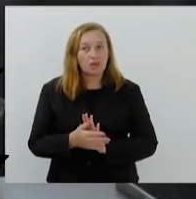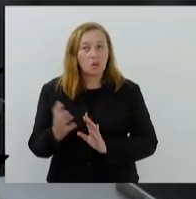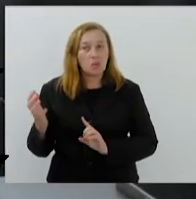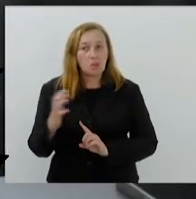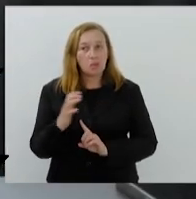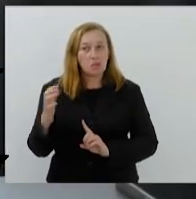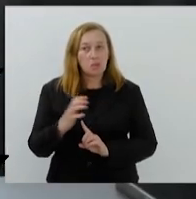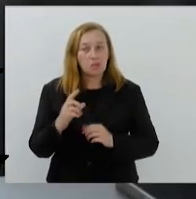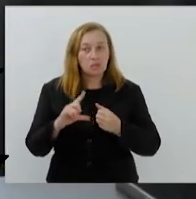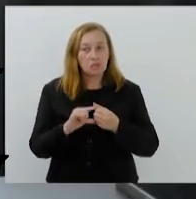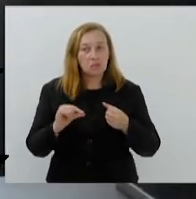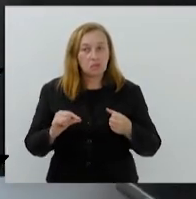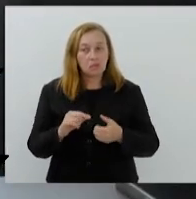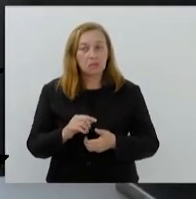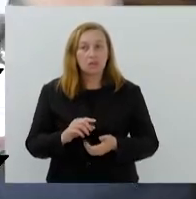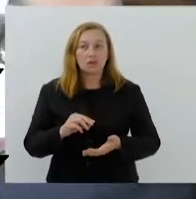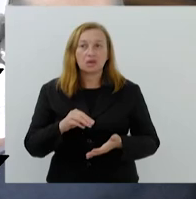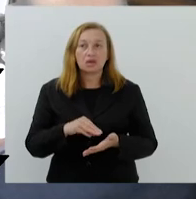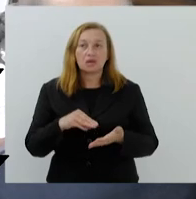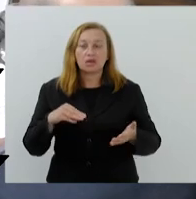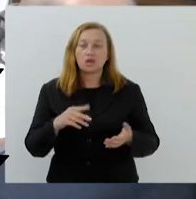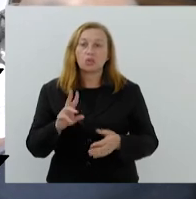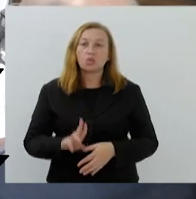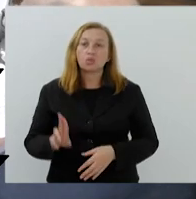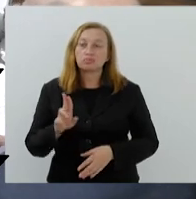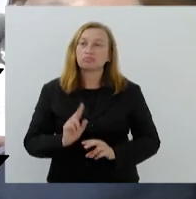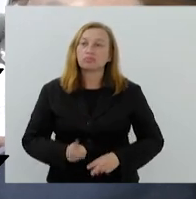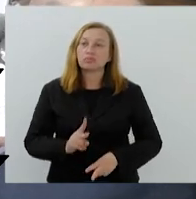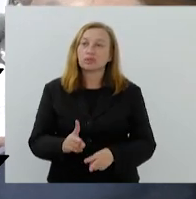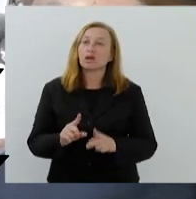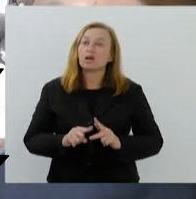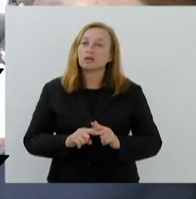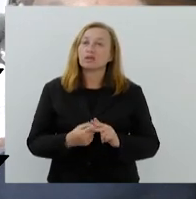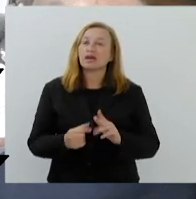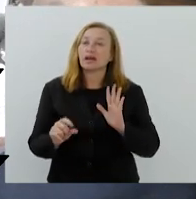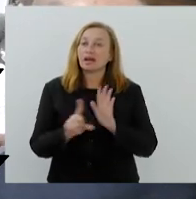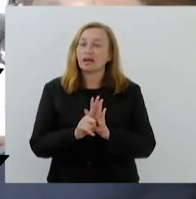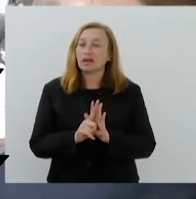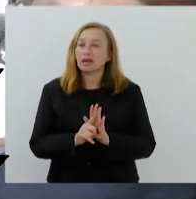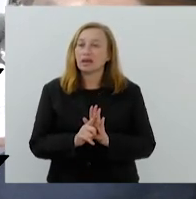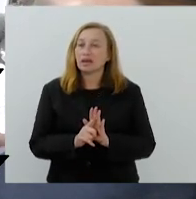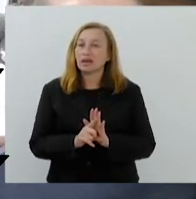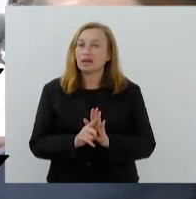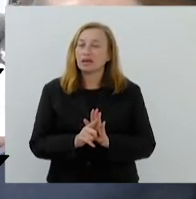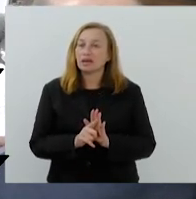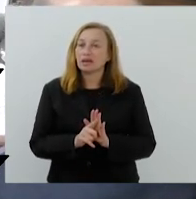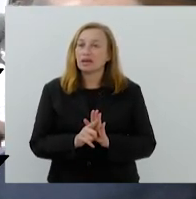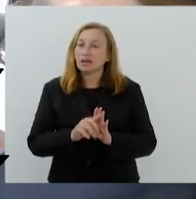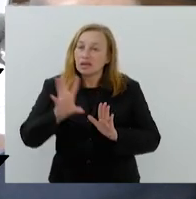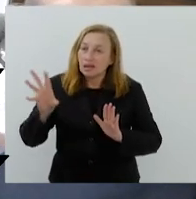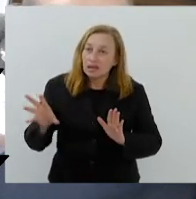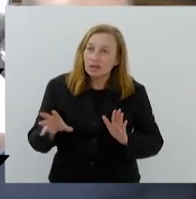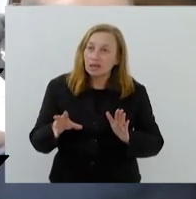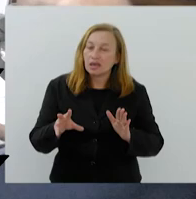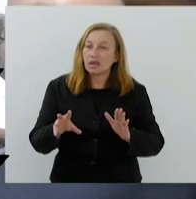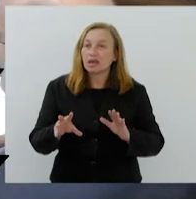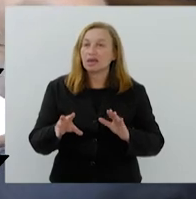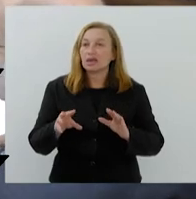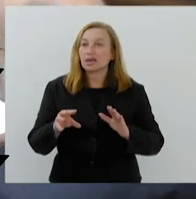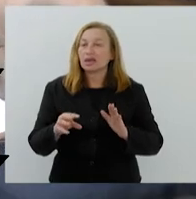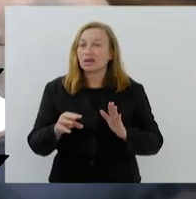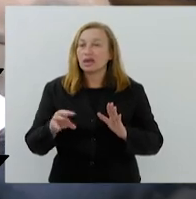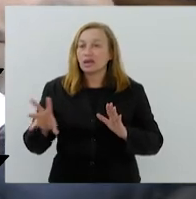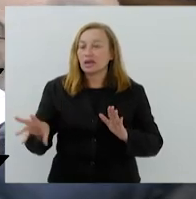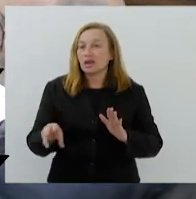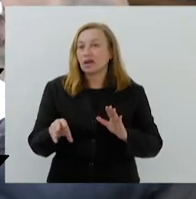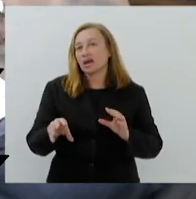Talvez, presidente, aquele método que a gente usa sempre, dele alterar a lei e acrescentar ao que a lei dispõe o combate,